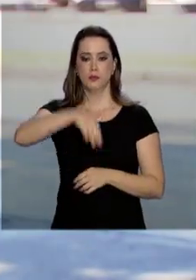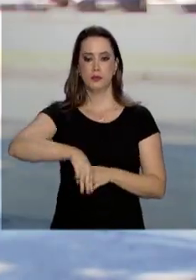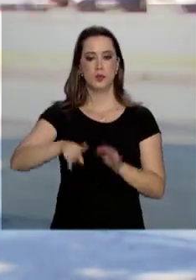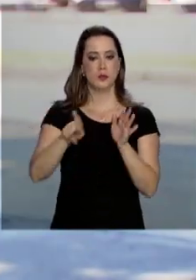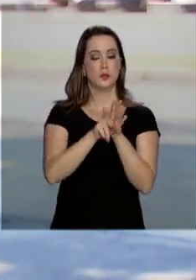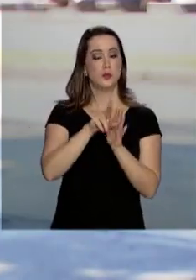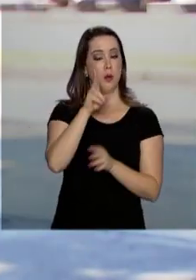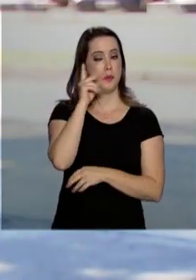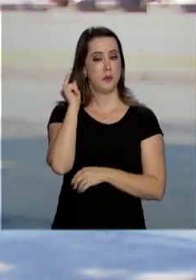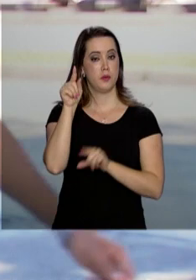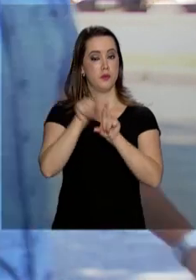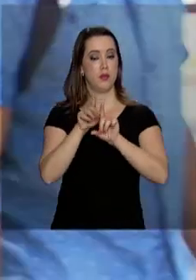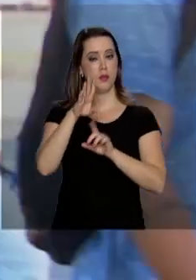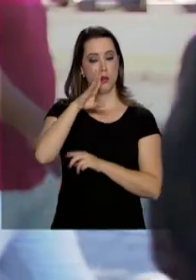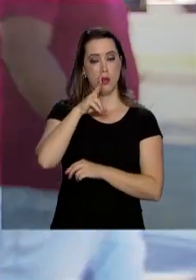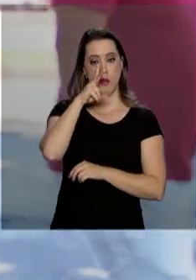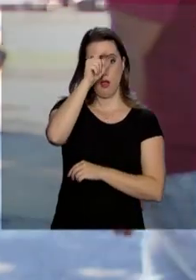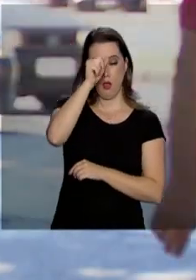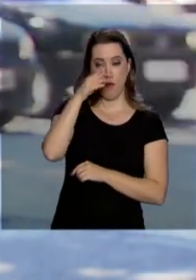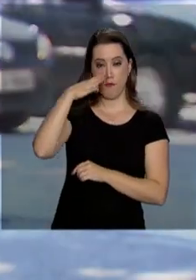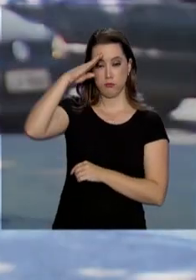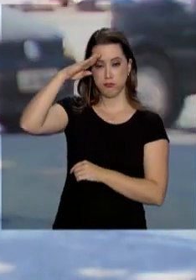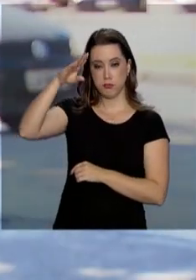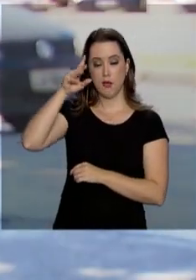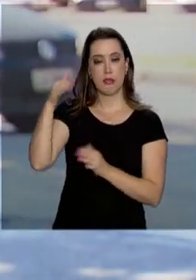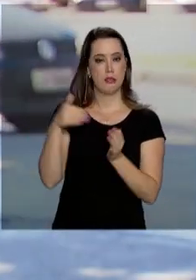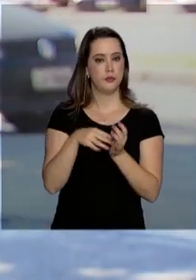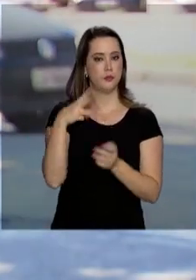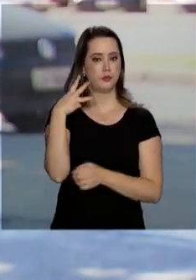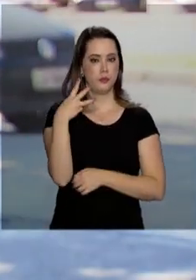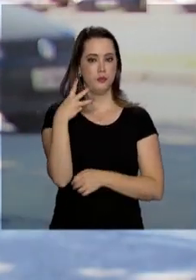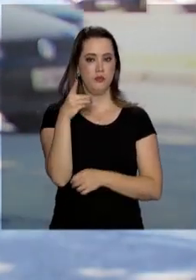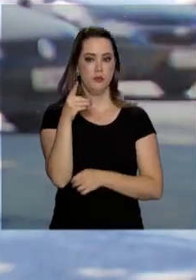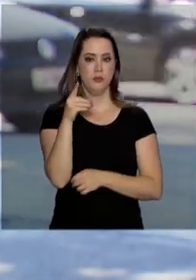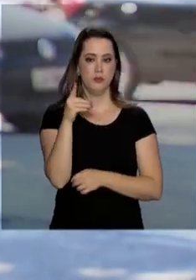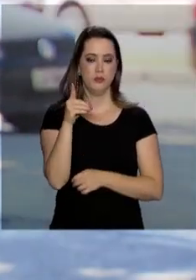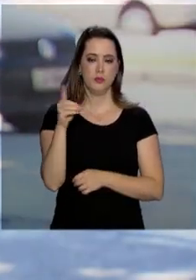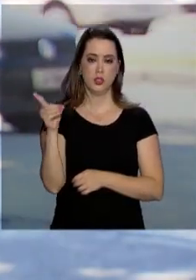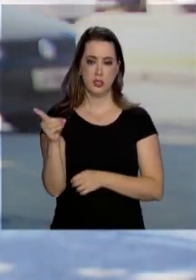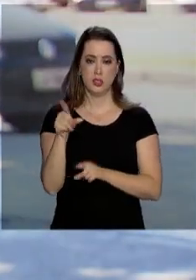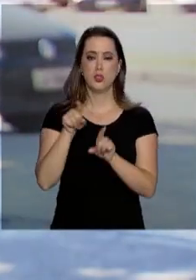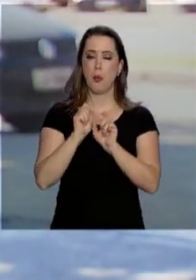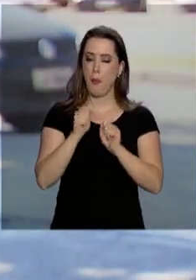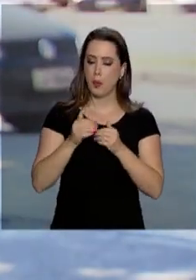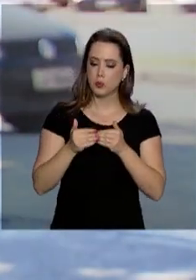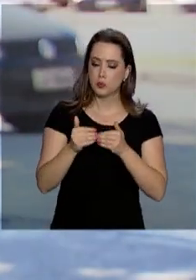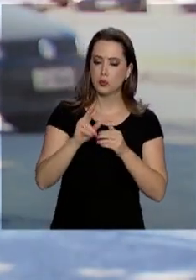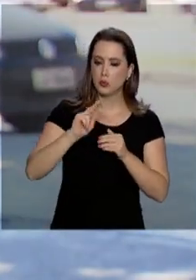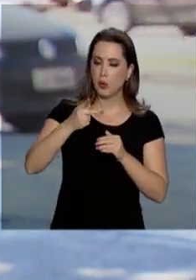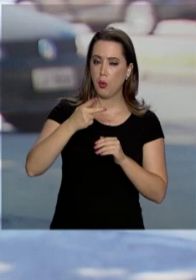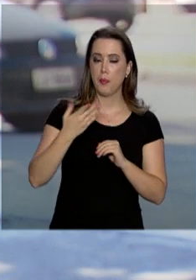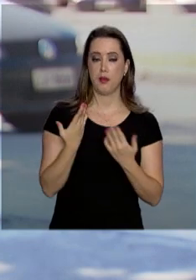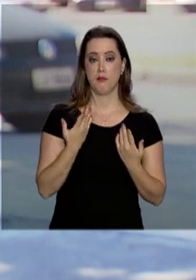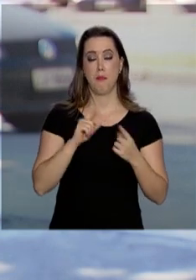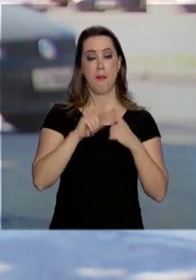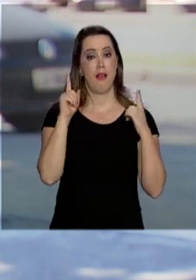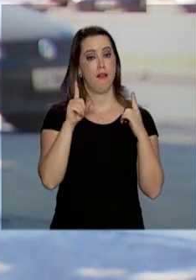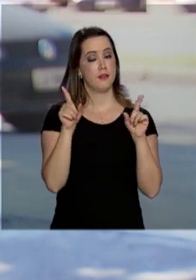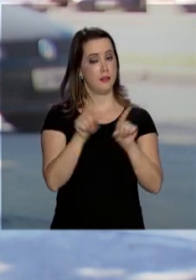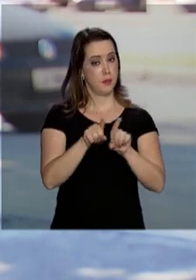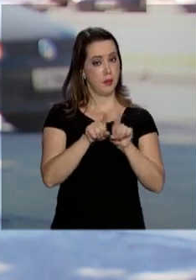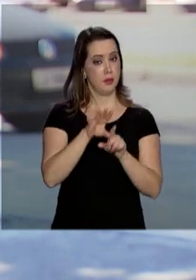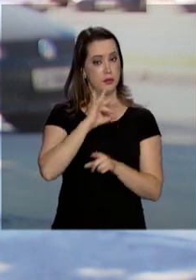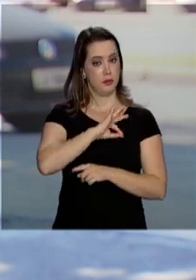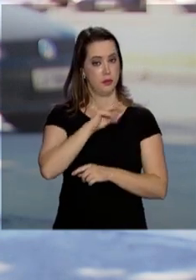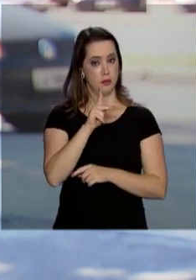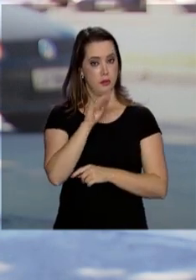ceará a força nacional fica no ceará por até 30 dias prazo que pode ser prorrogado além disso a polícia